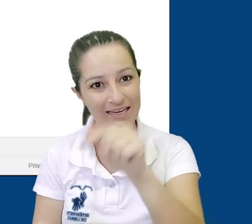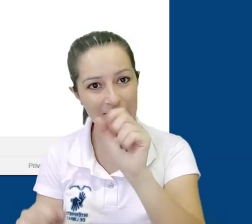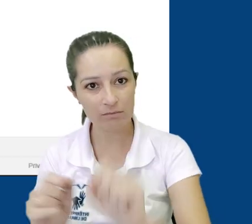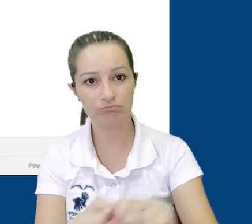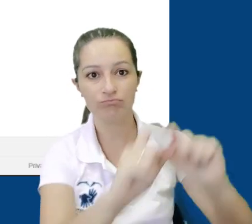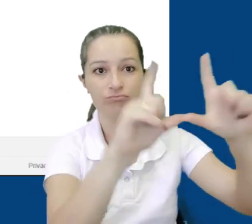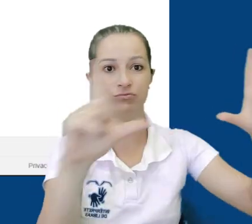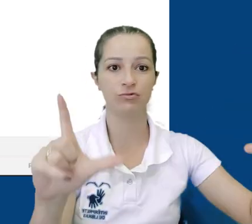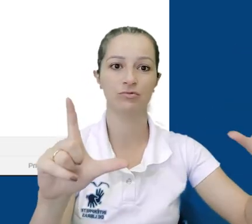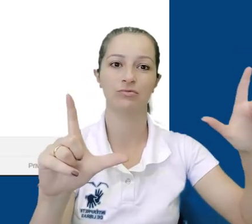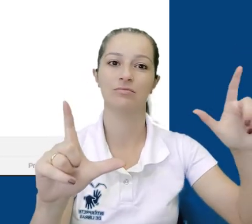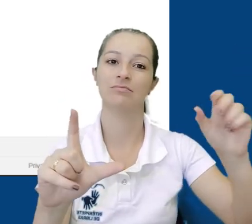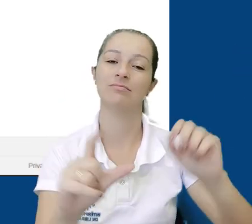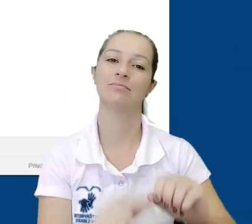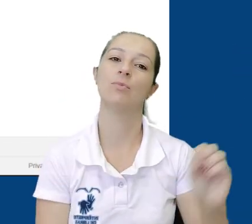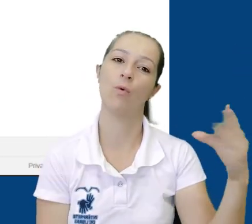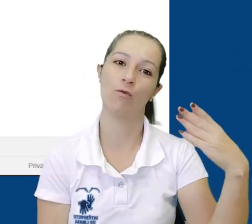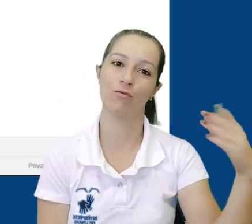redirecionados ao site.